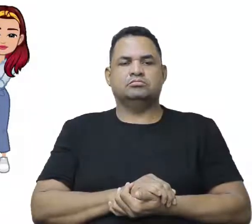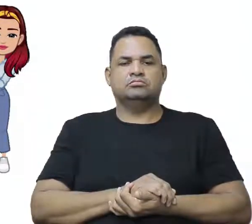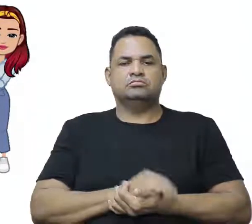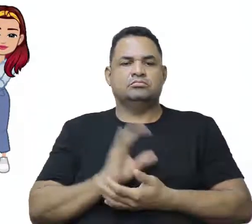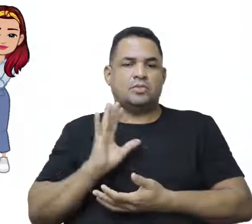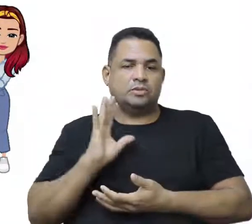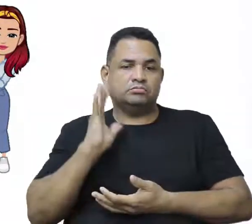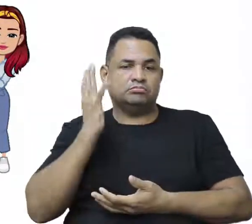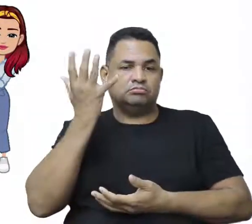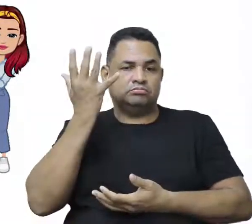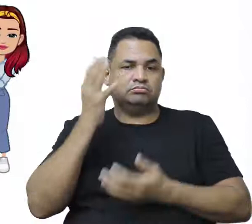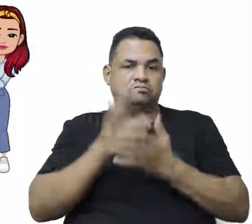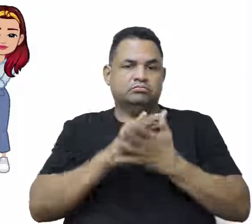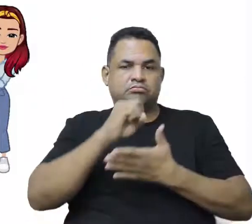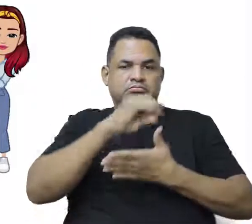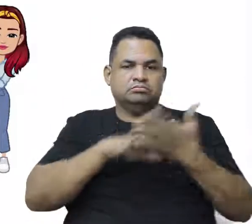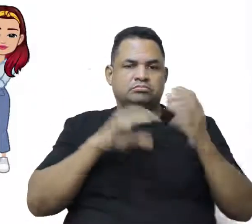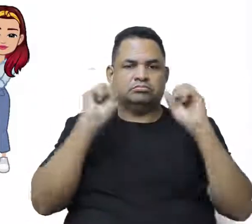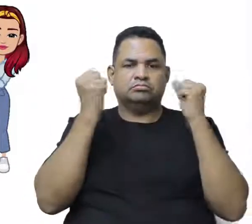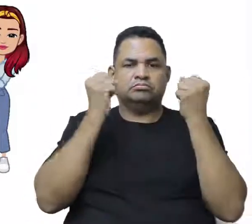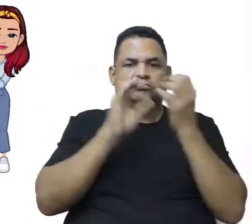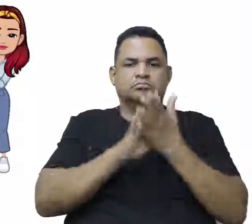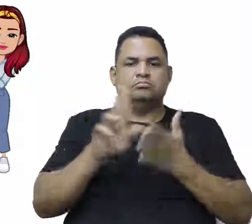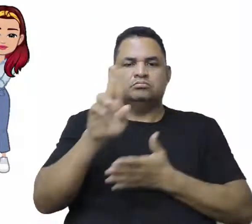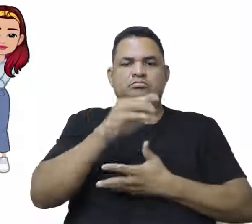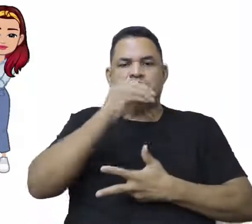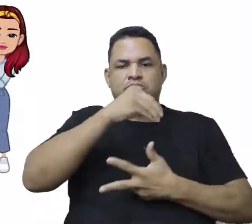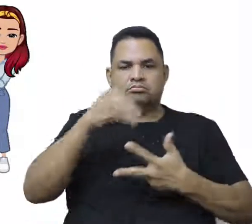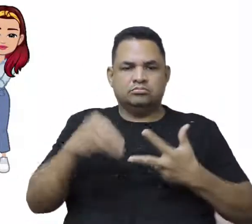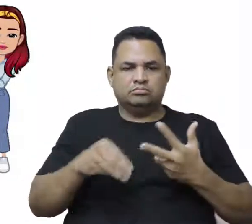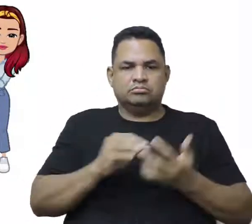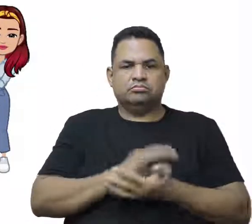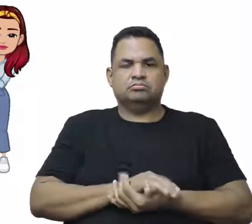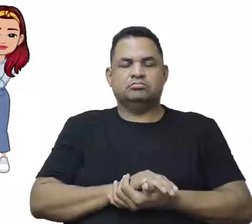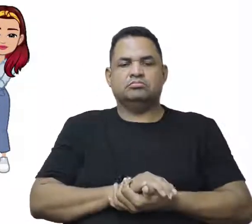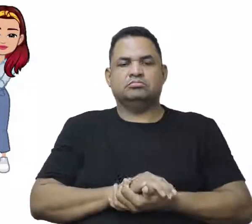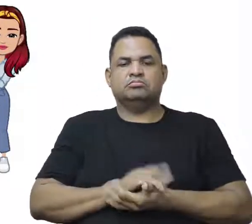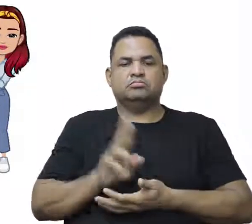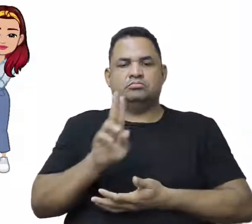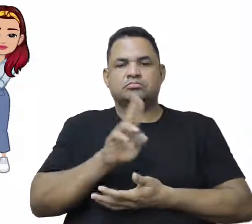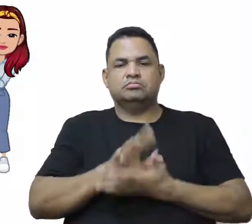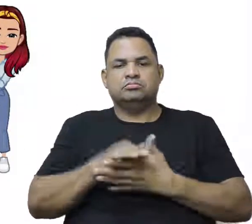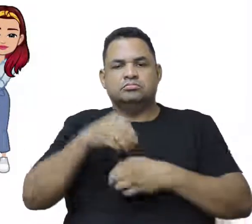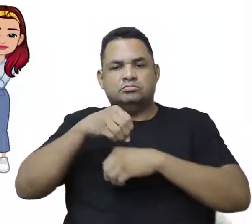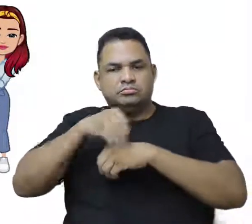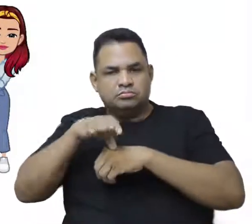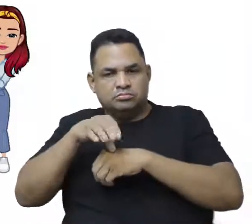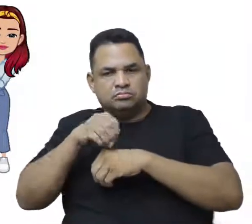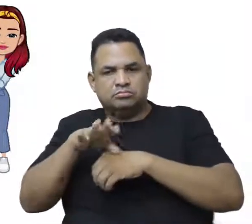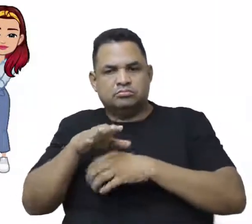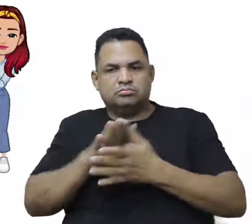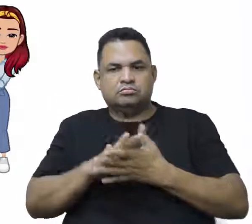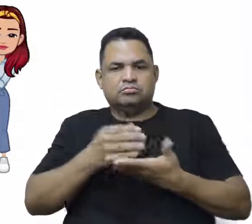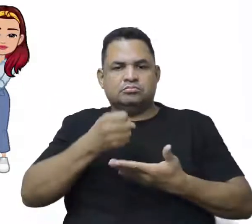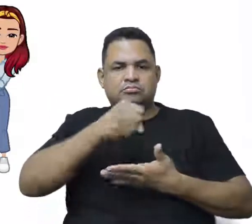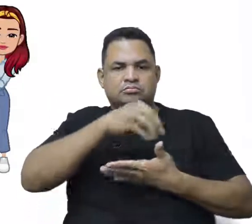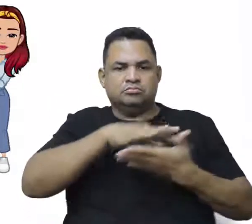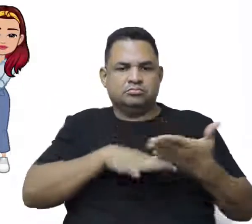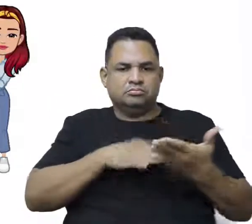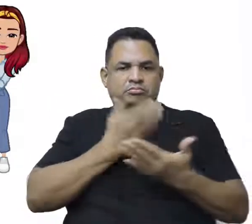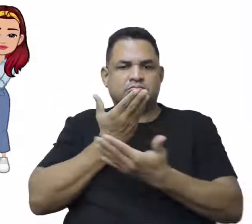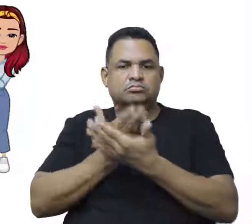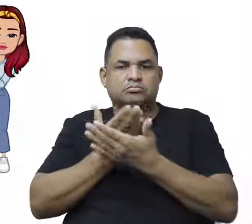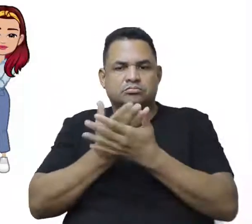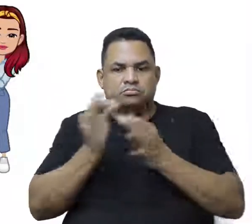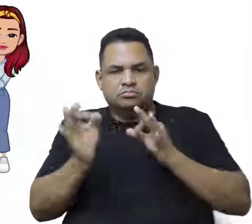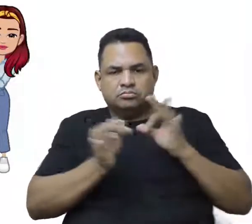Exato. Solucionar questões de educação física aplicadas no Enem, empregando aí dicas para resolução de